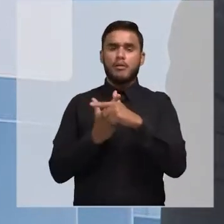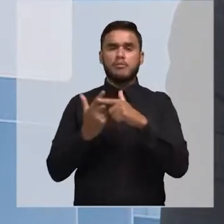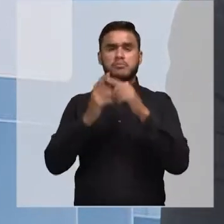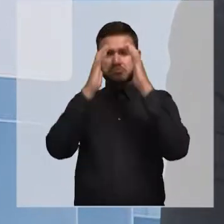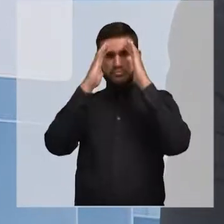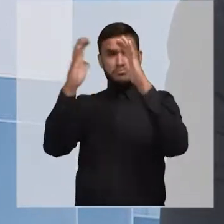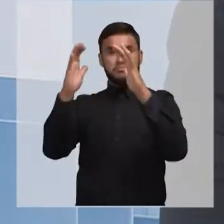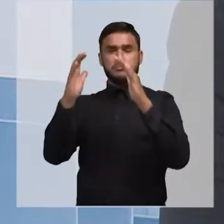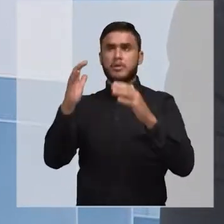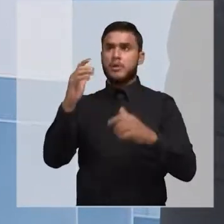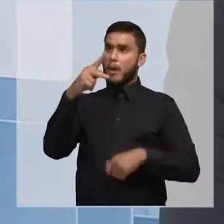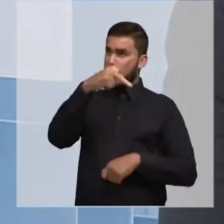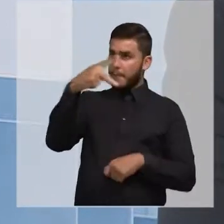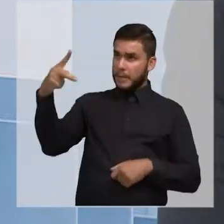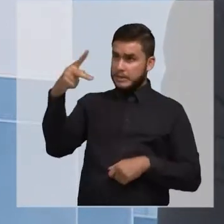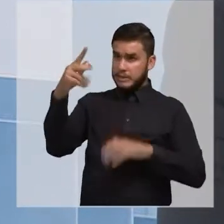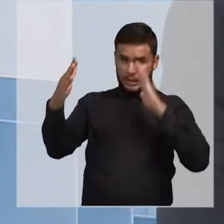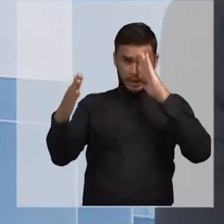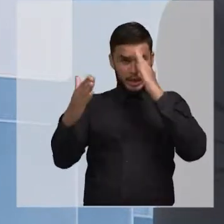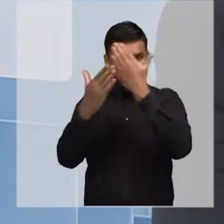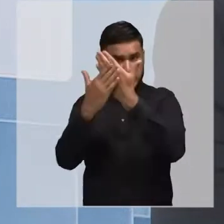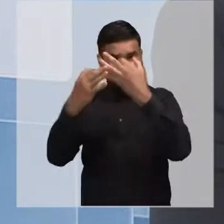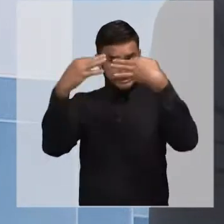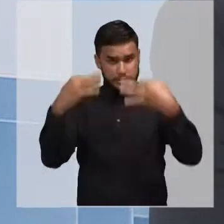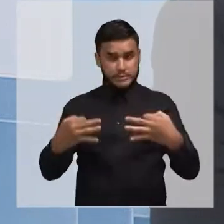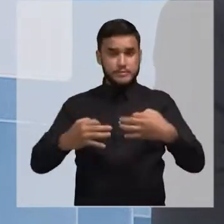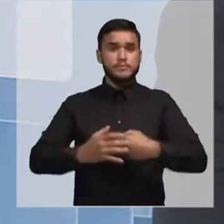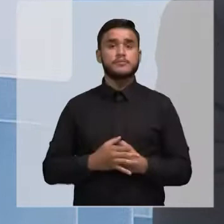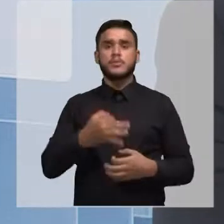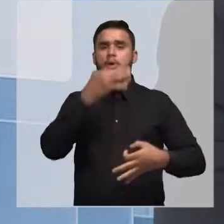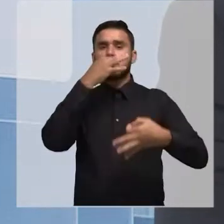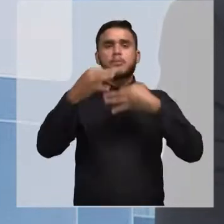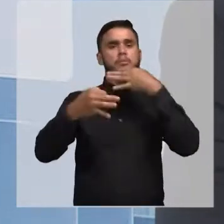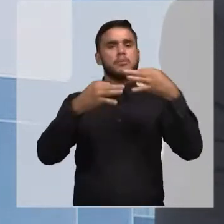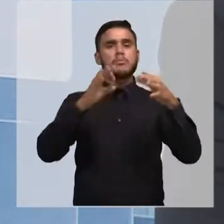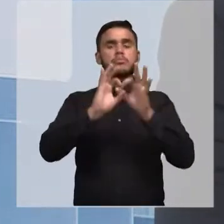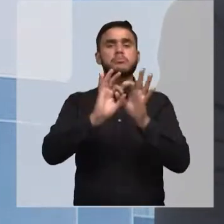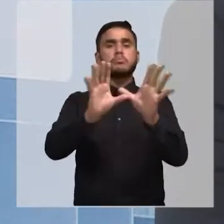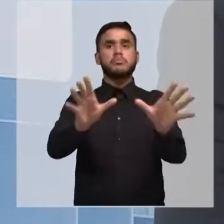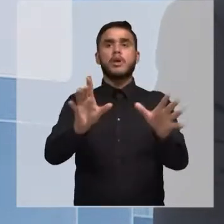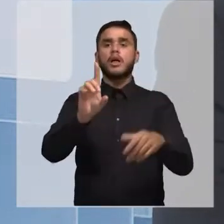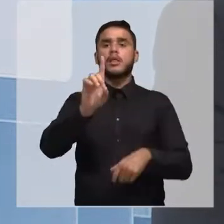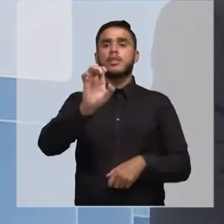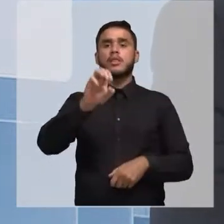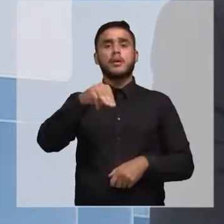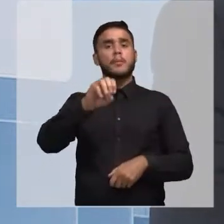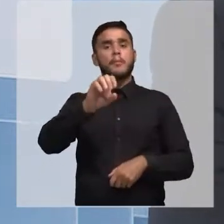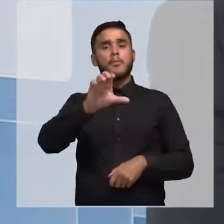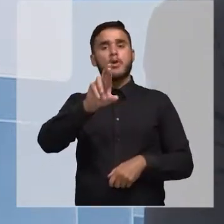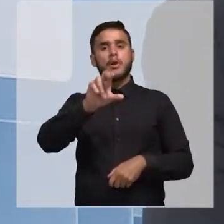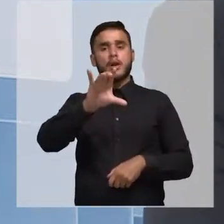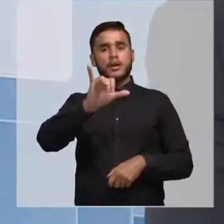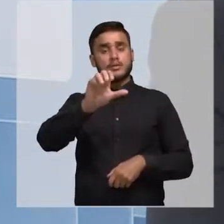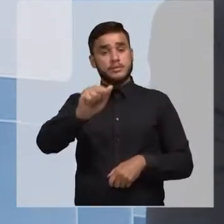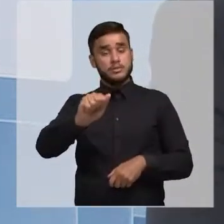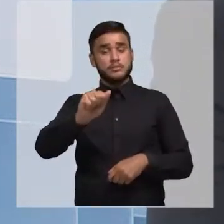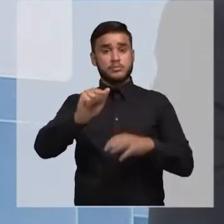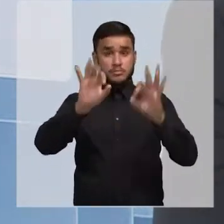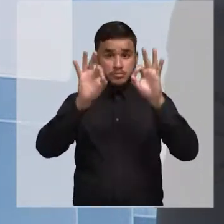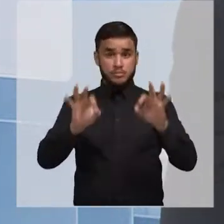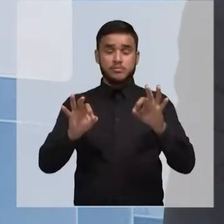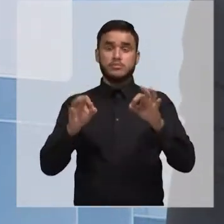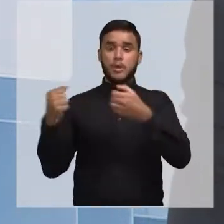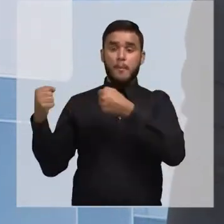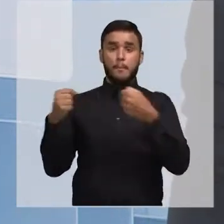TPE, que mantém sustento a democracia brasileira, o Estado Democrático de Direito brasileiro, que são os